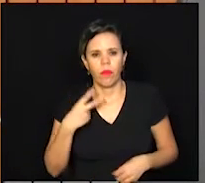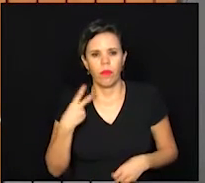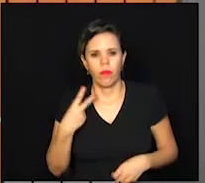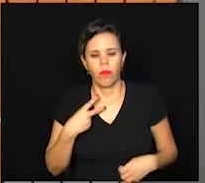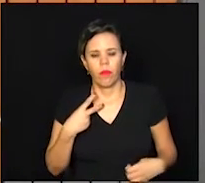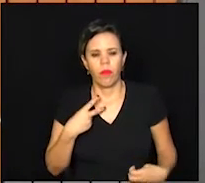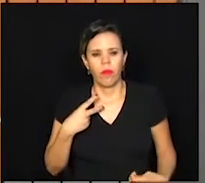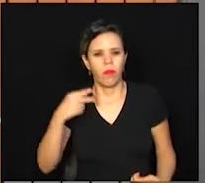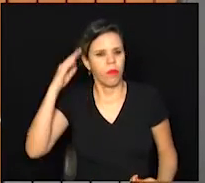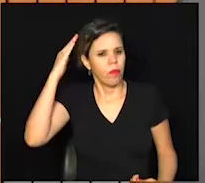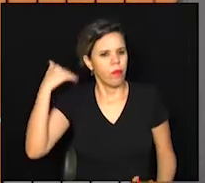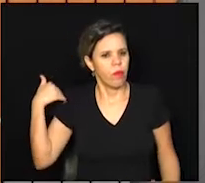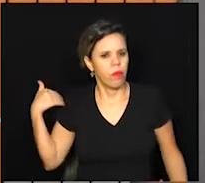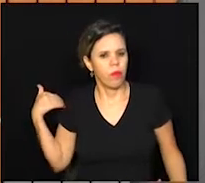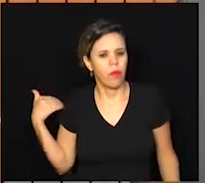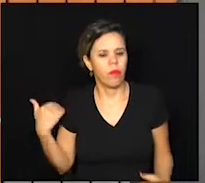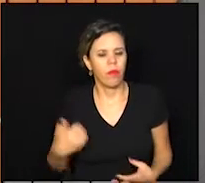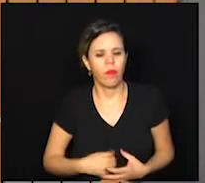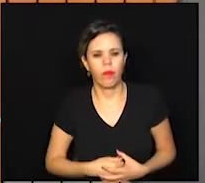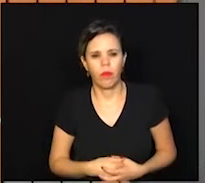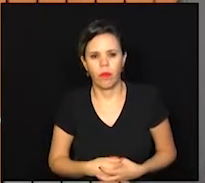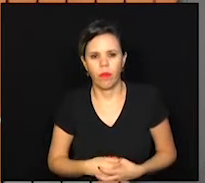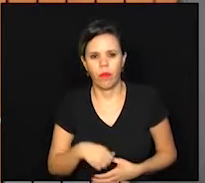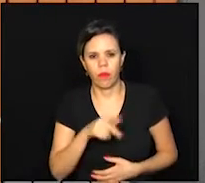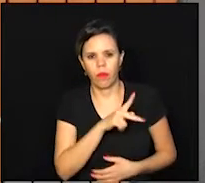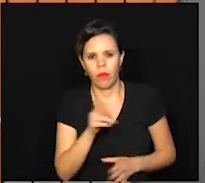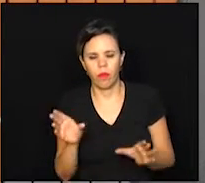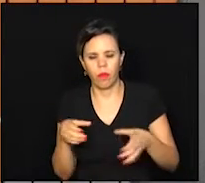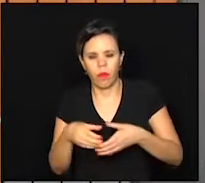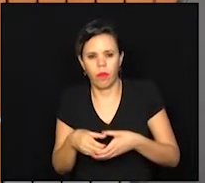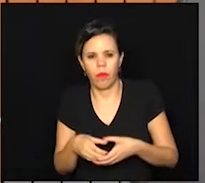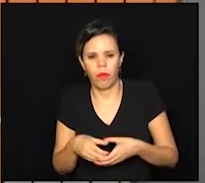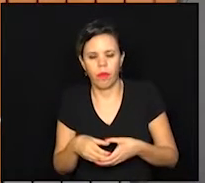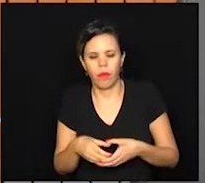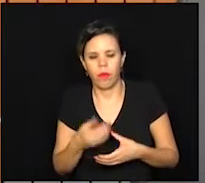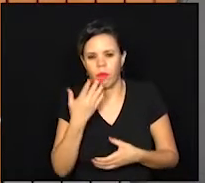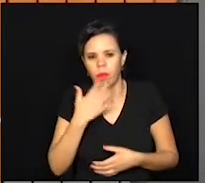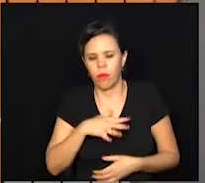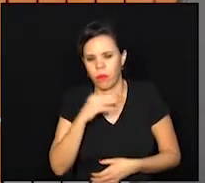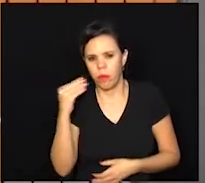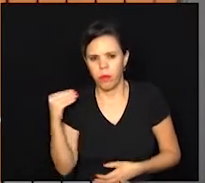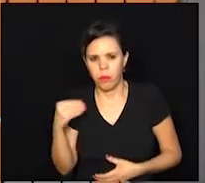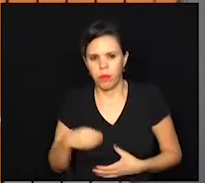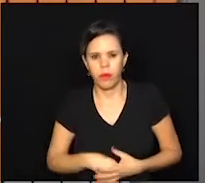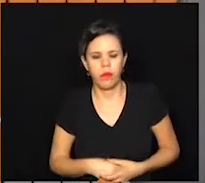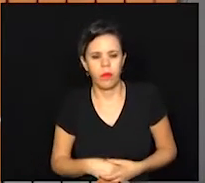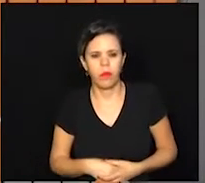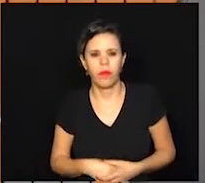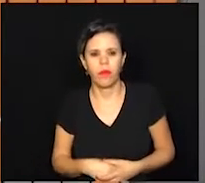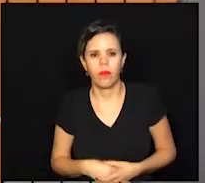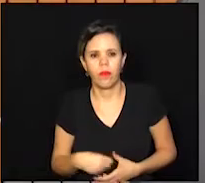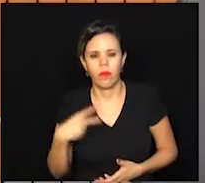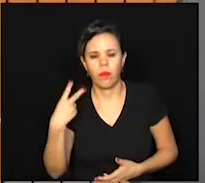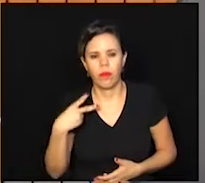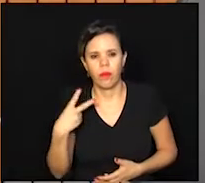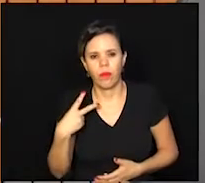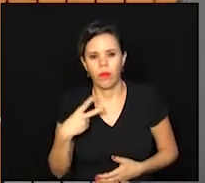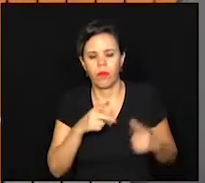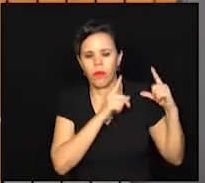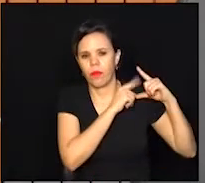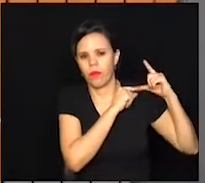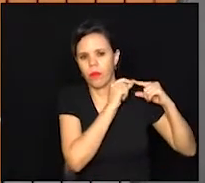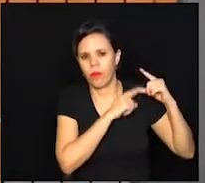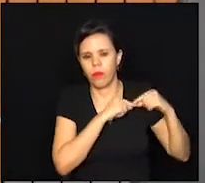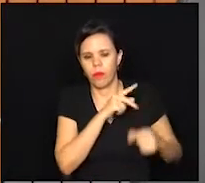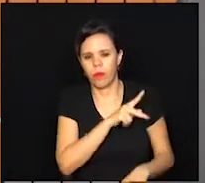Débora Palermo, presidenta da Comissão da Criança e Adolescente, o vereador Major Jaime, que